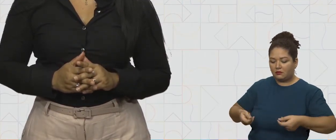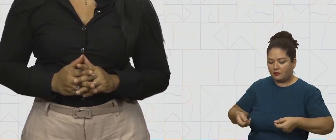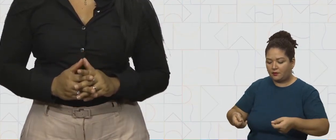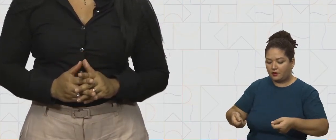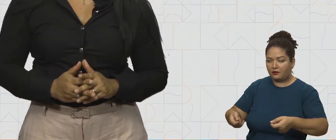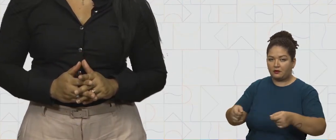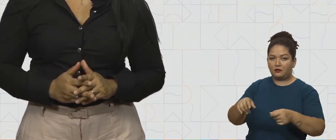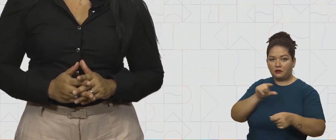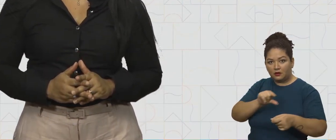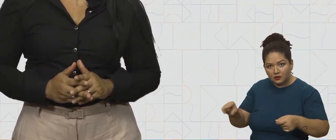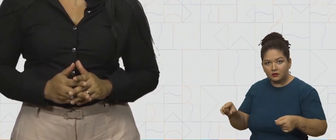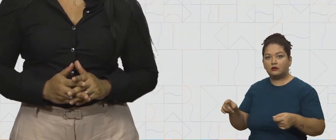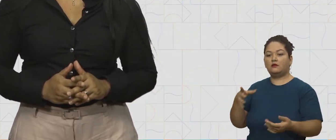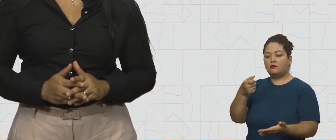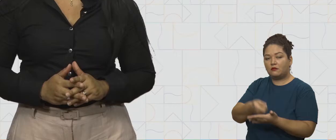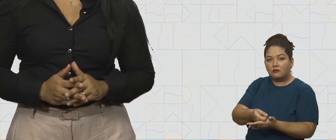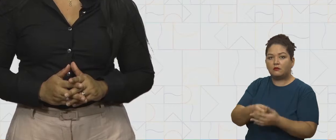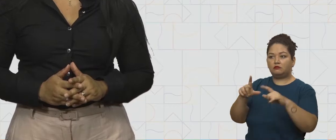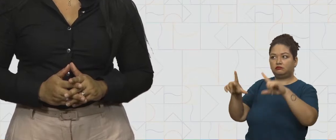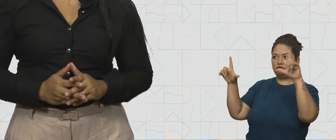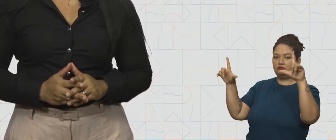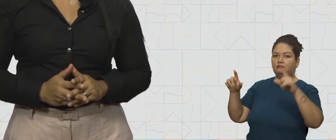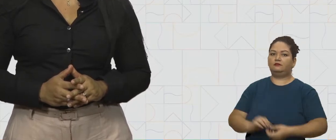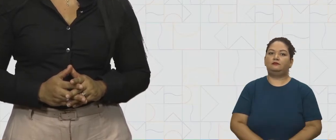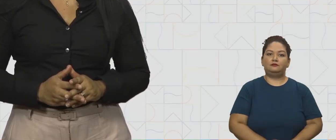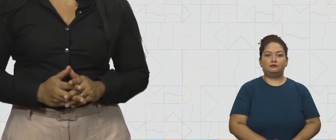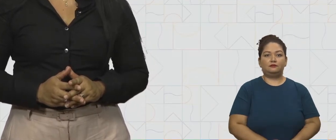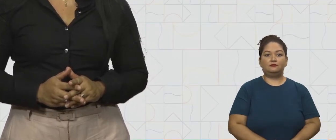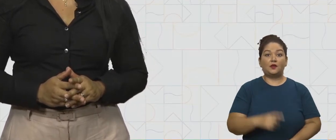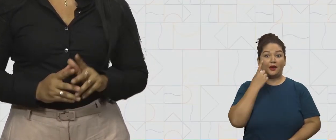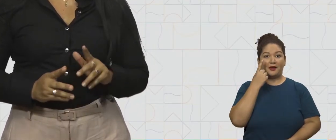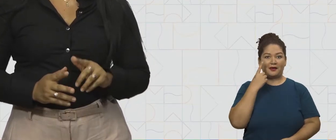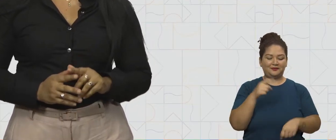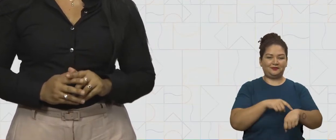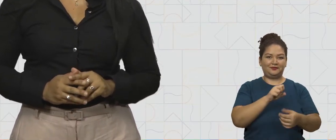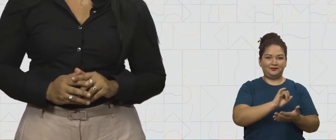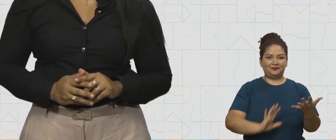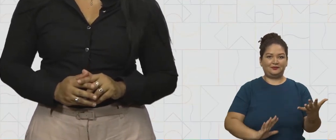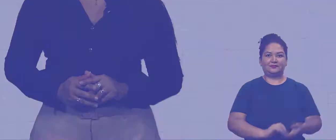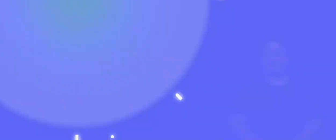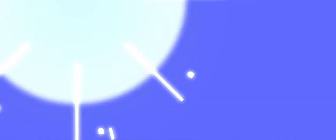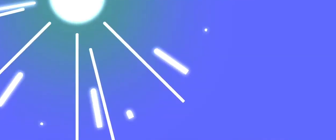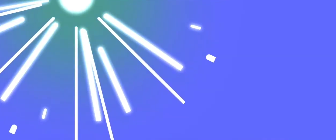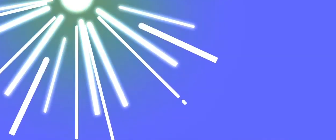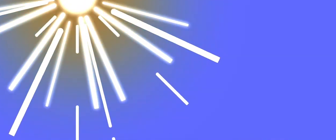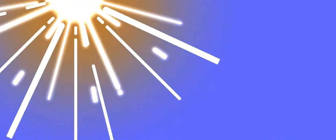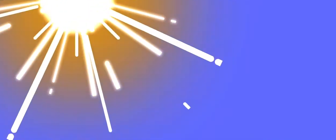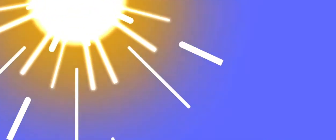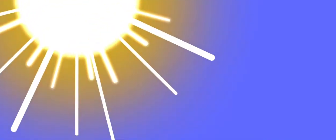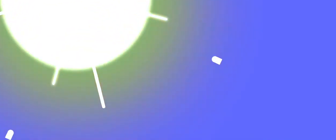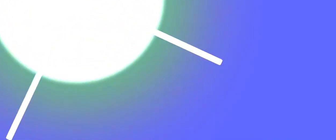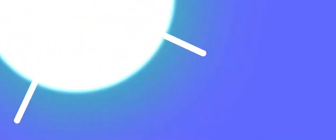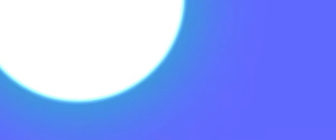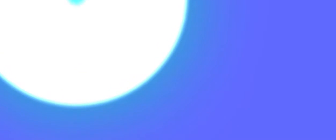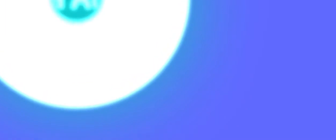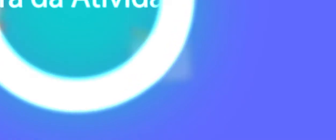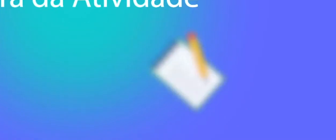é bastante pertinente no nosso dia a dia. E agora, chegou a hora da atividade!